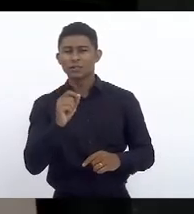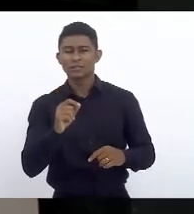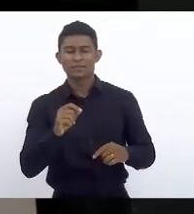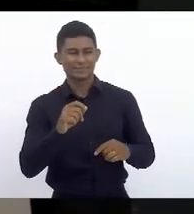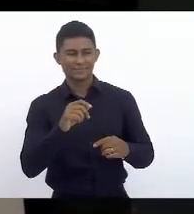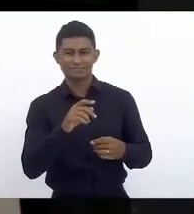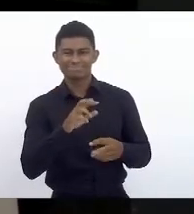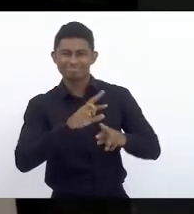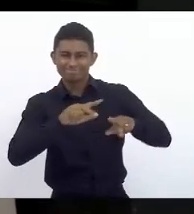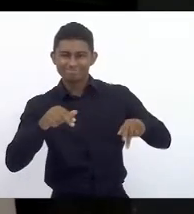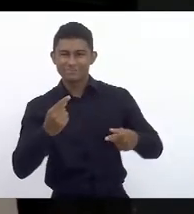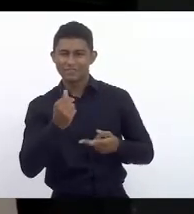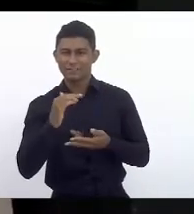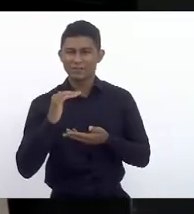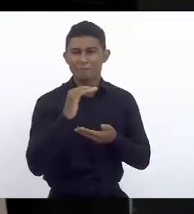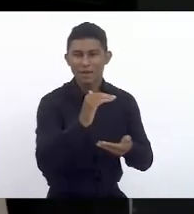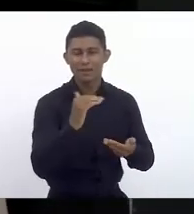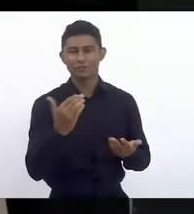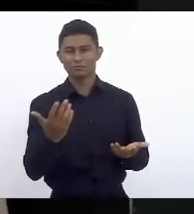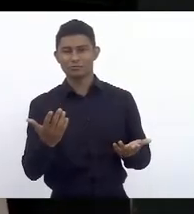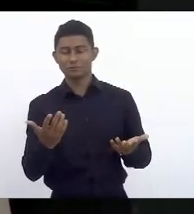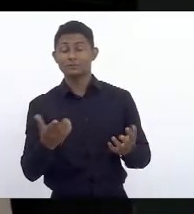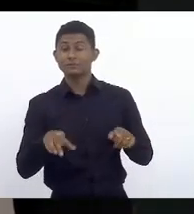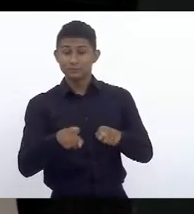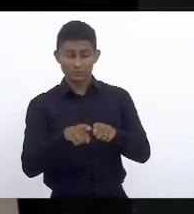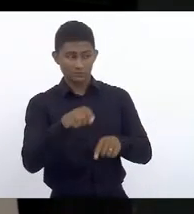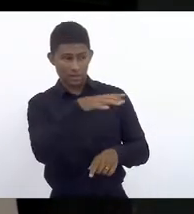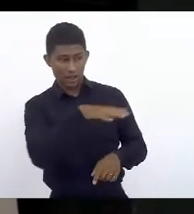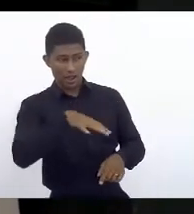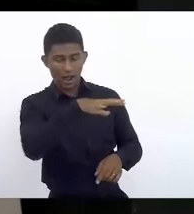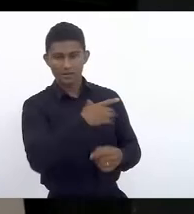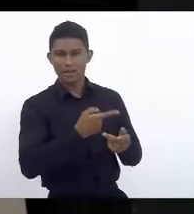E aí tem nesse campo também do abatimento, e é isso aí que eu quero